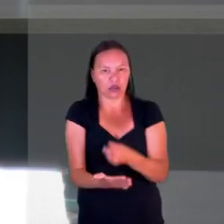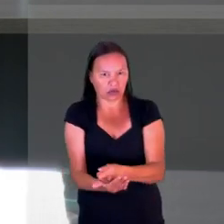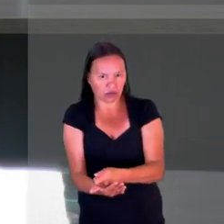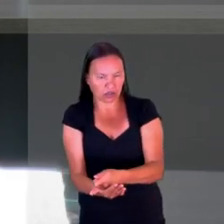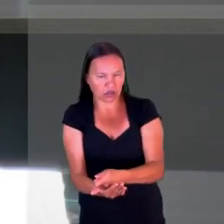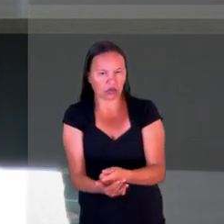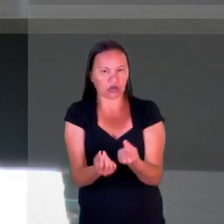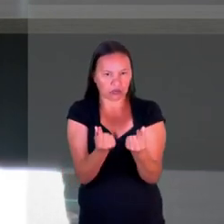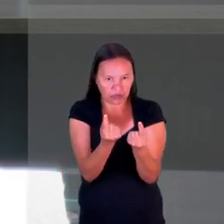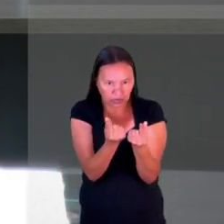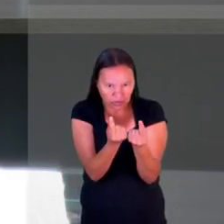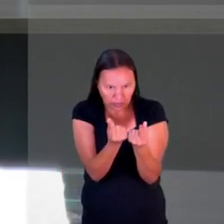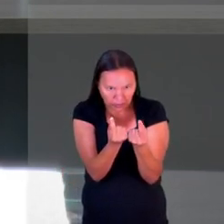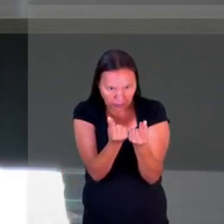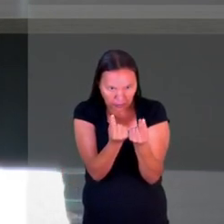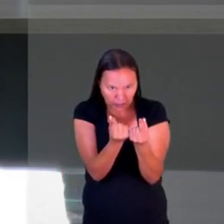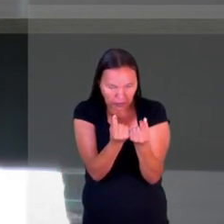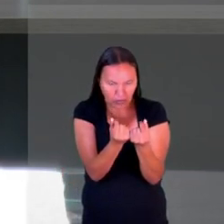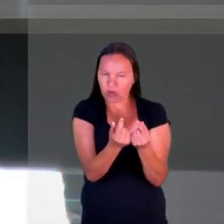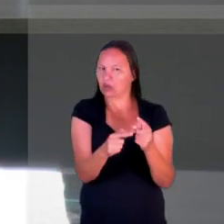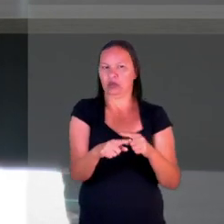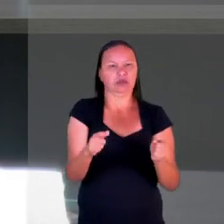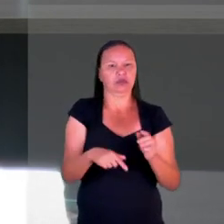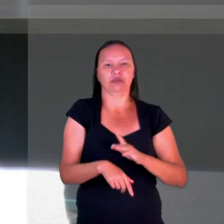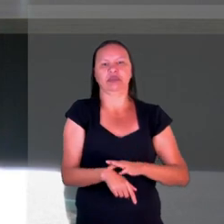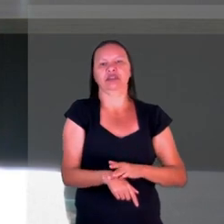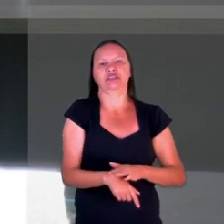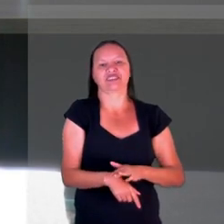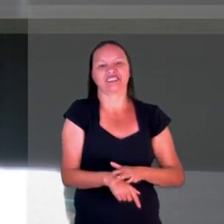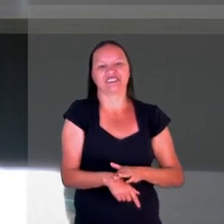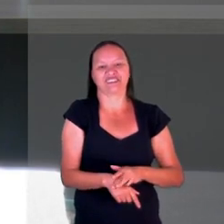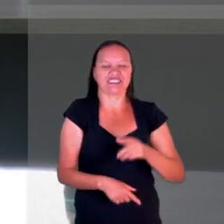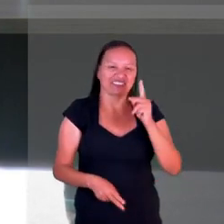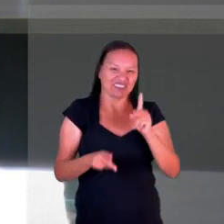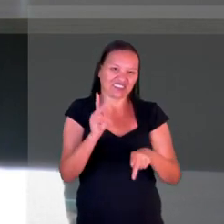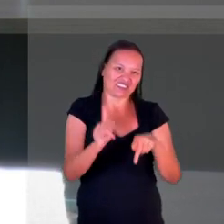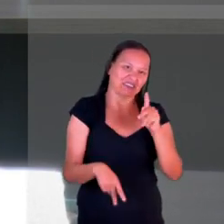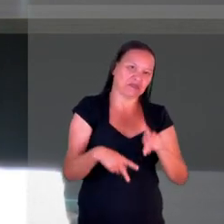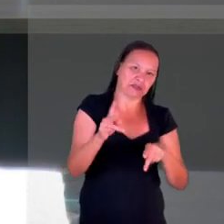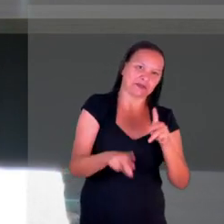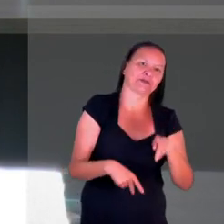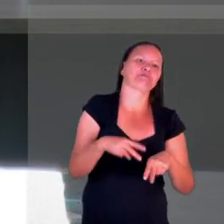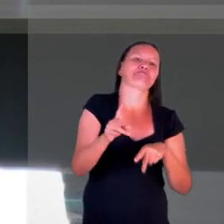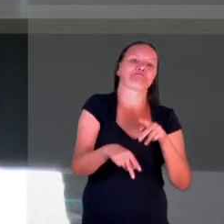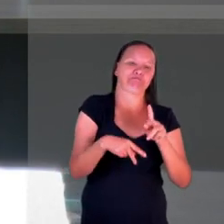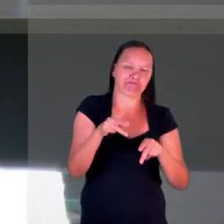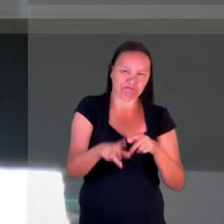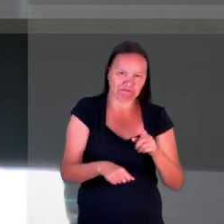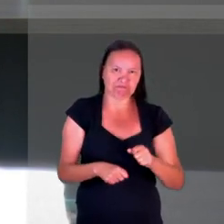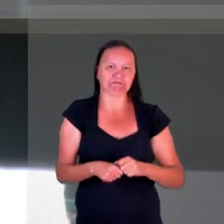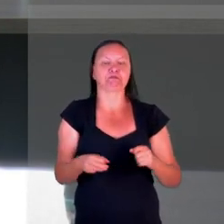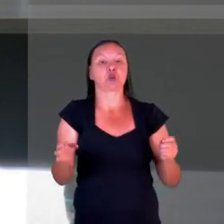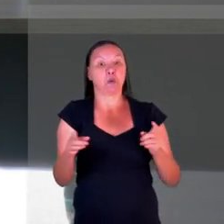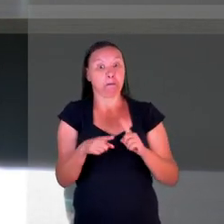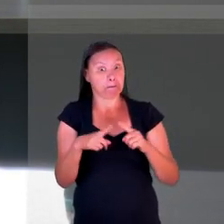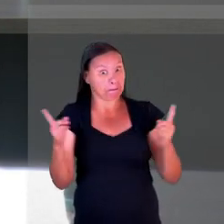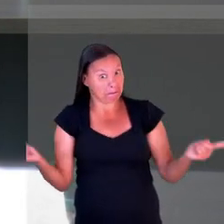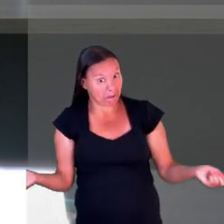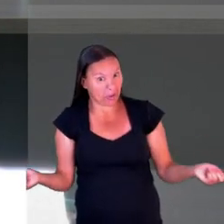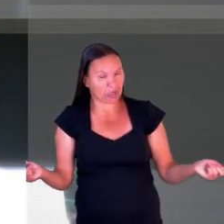eh sustentar uma uma regulação eh demonstrando a vinculação do